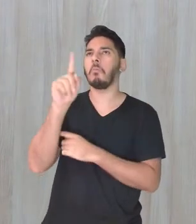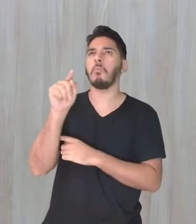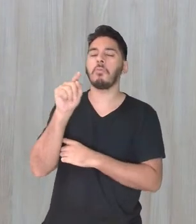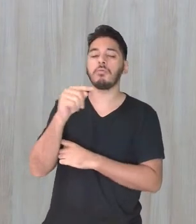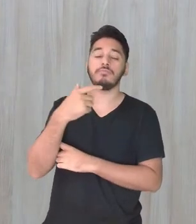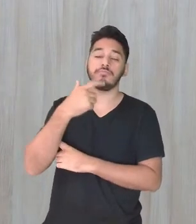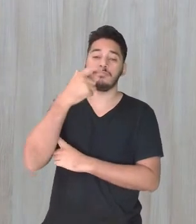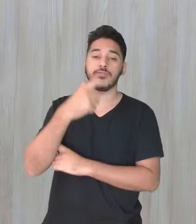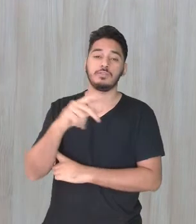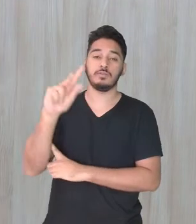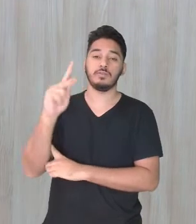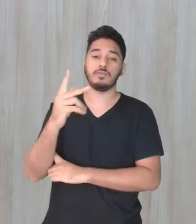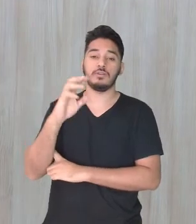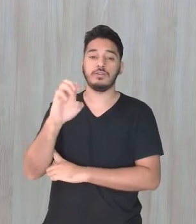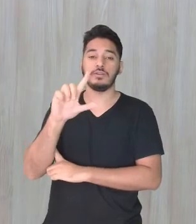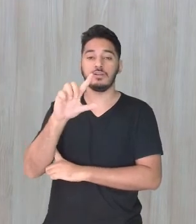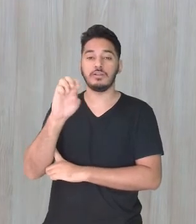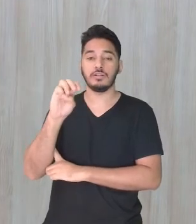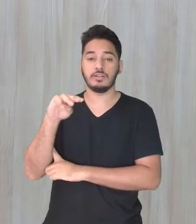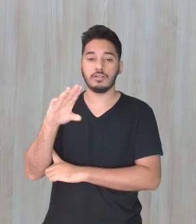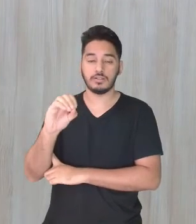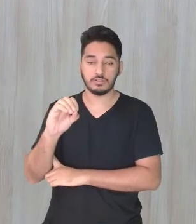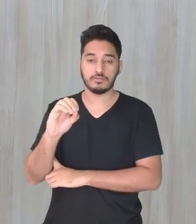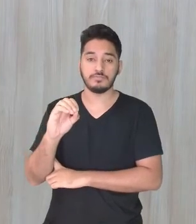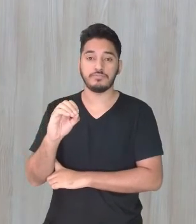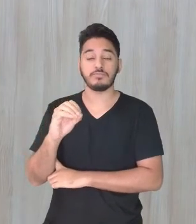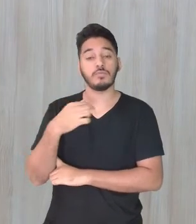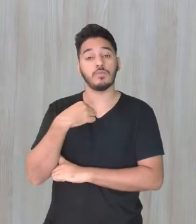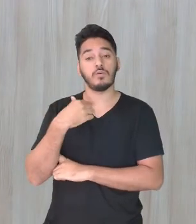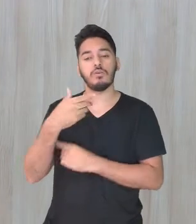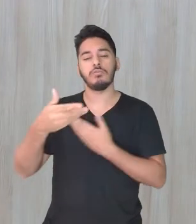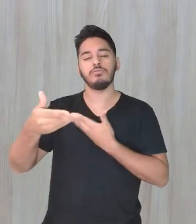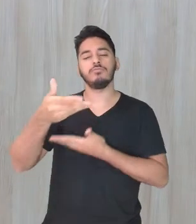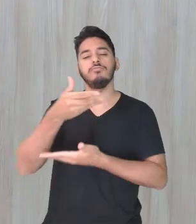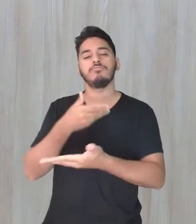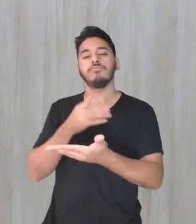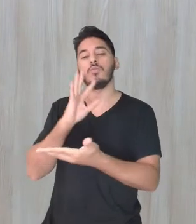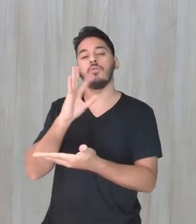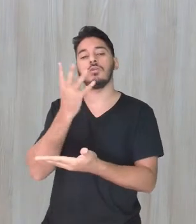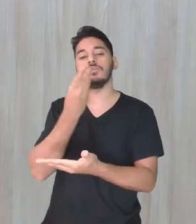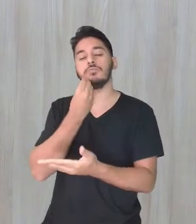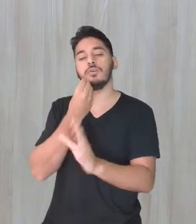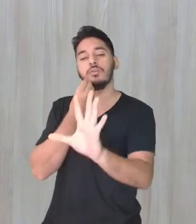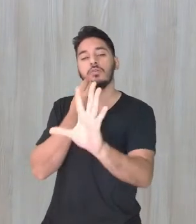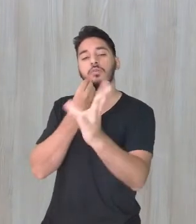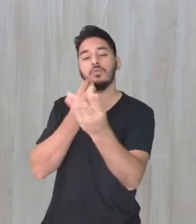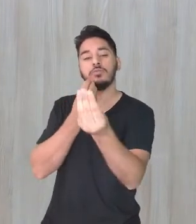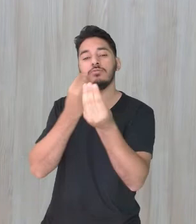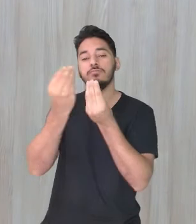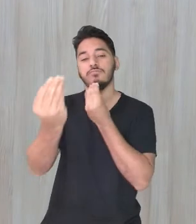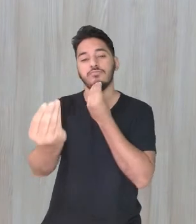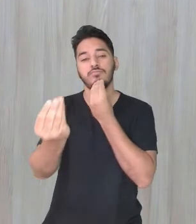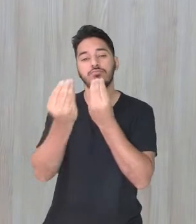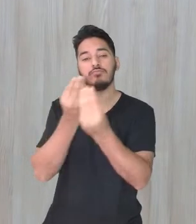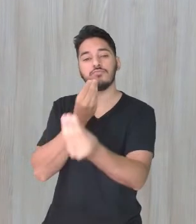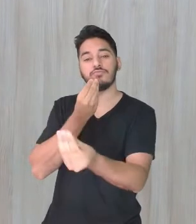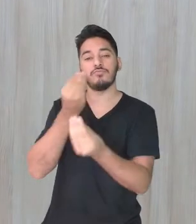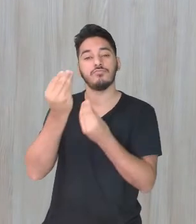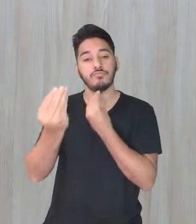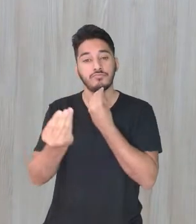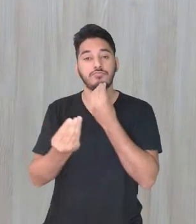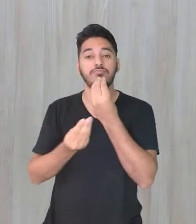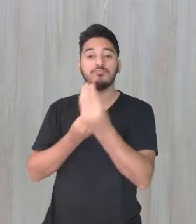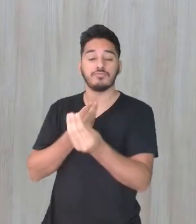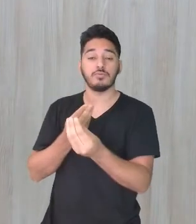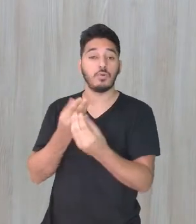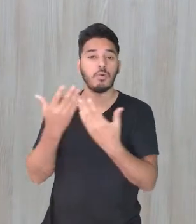Heleno Júnior e estou aqui para trocar conhecimento com vocês, né? Para a gente fazer essa troca aí através do